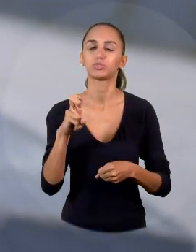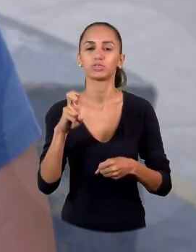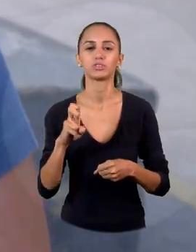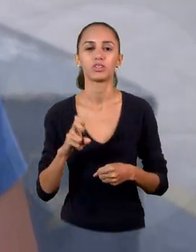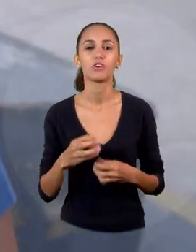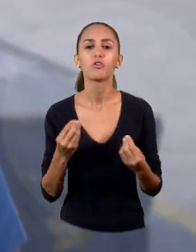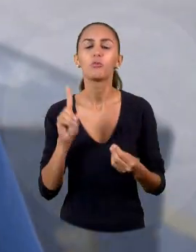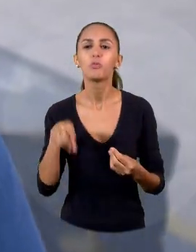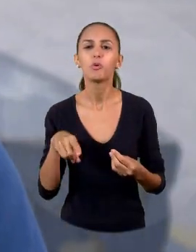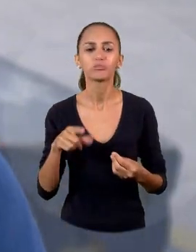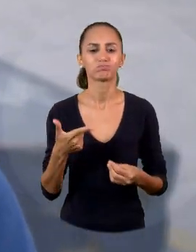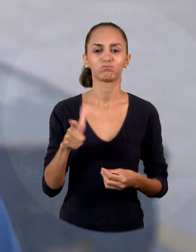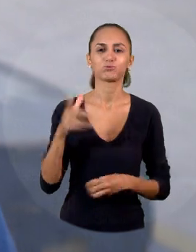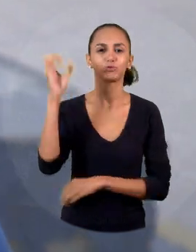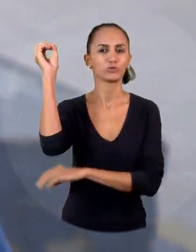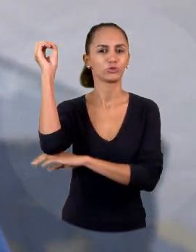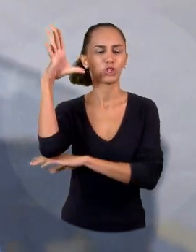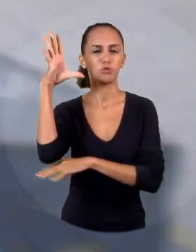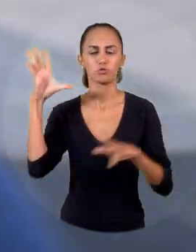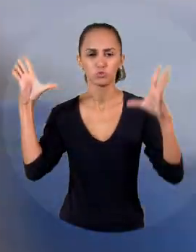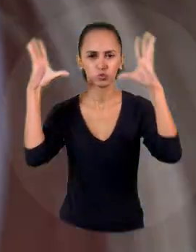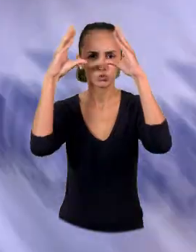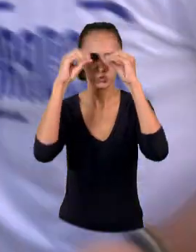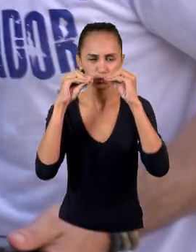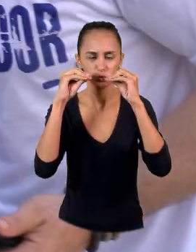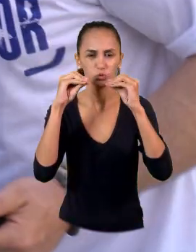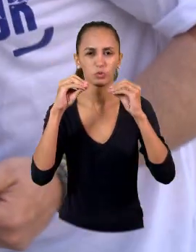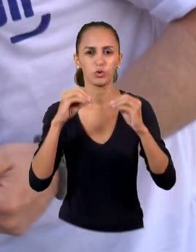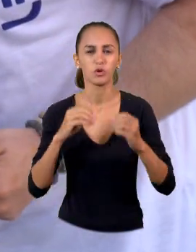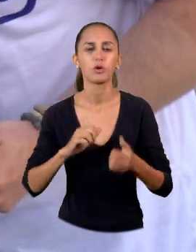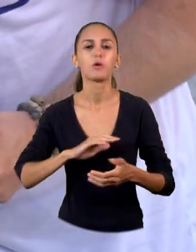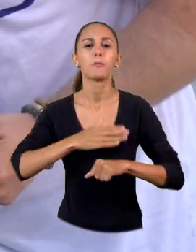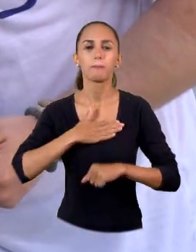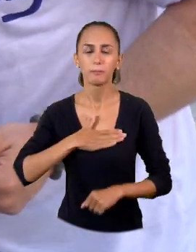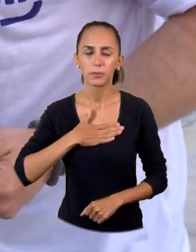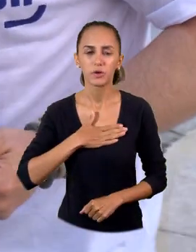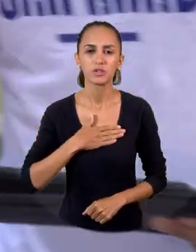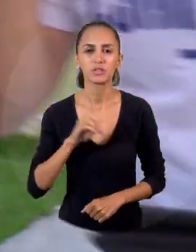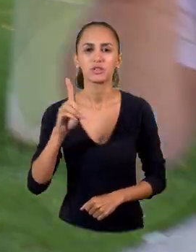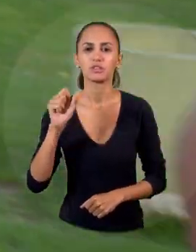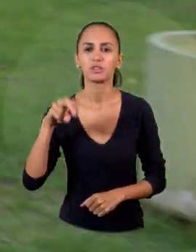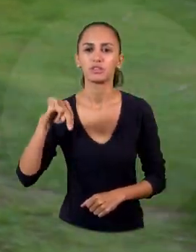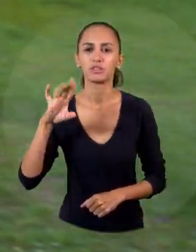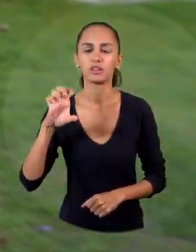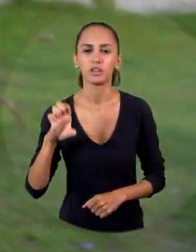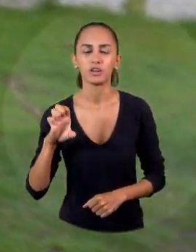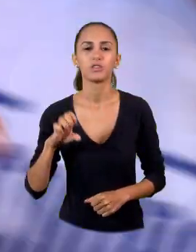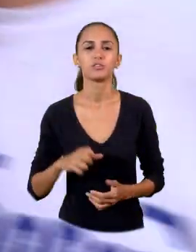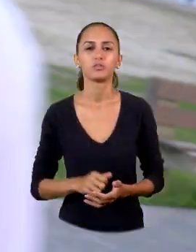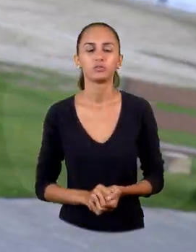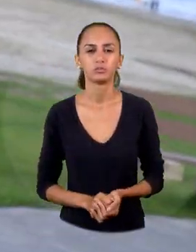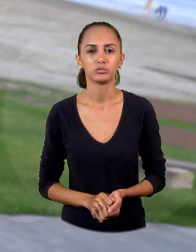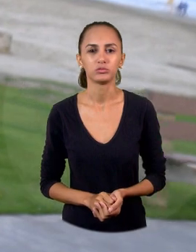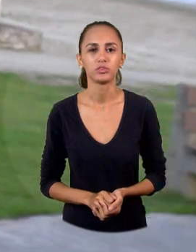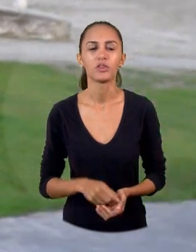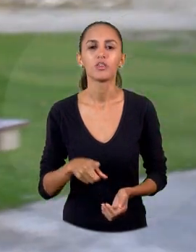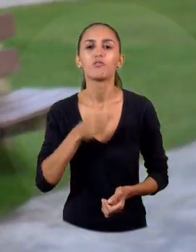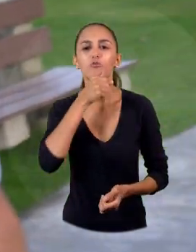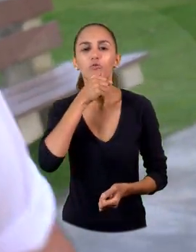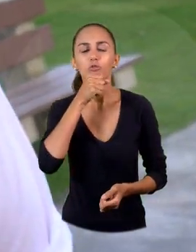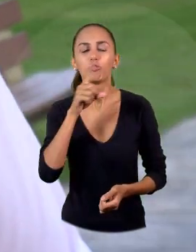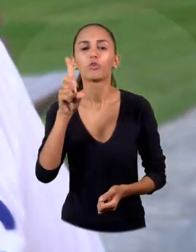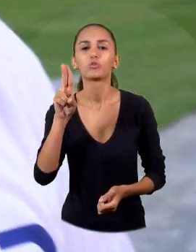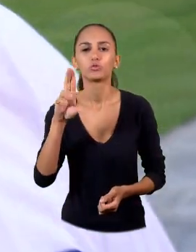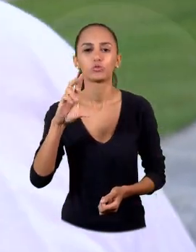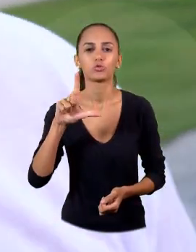era? Sem iluminação nenhuma, tudo escuro. Muito prazer. Daniel, prazer. Qual o seu nome? Eu sou a avó Dulce do Quiosque. Então, se você é a avó